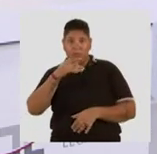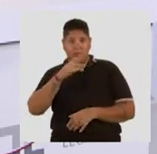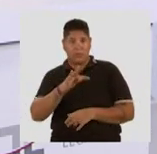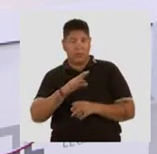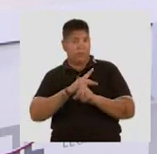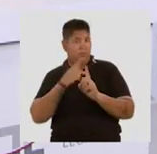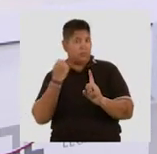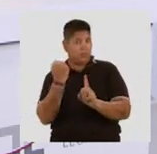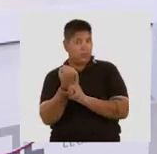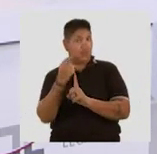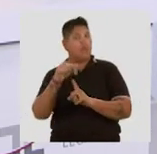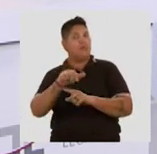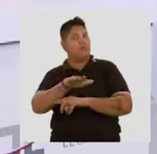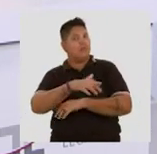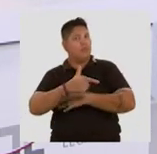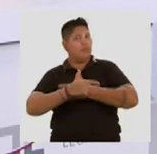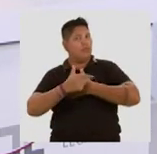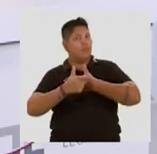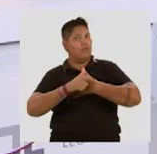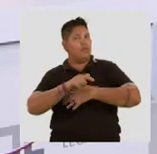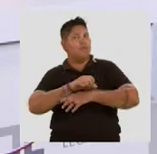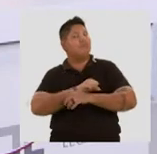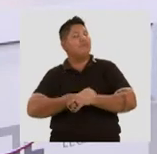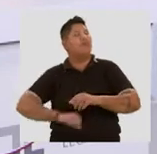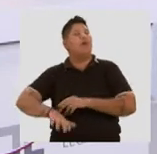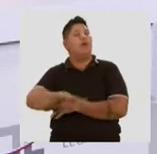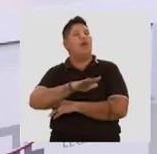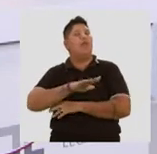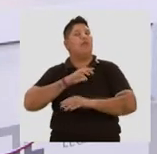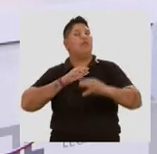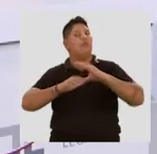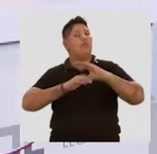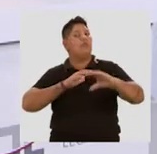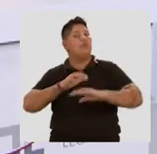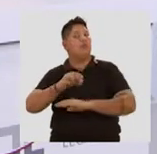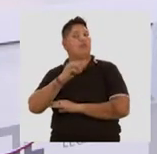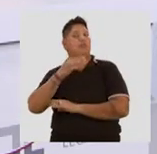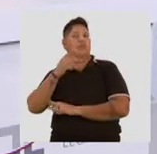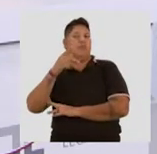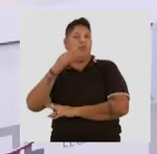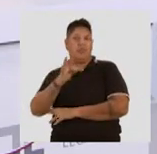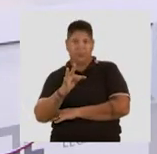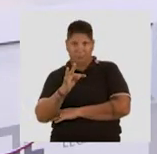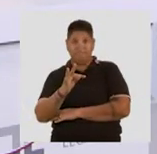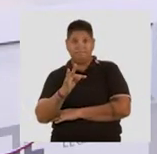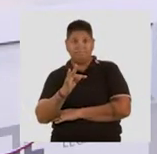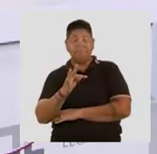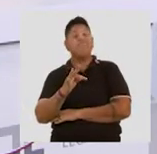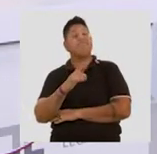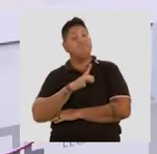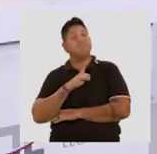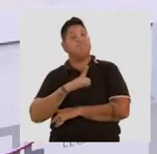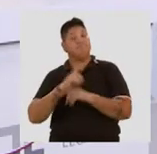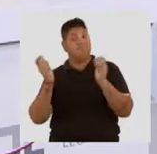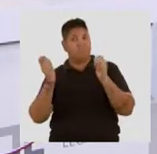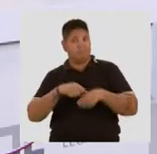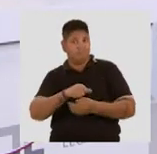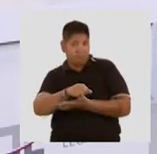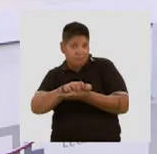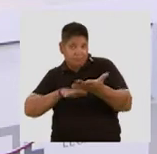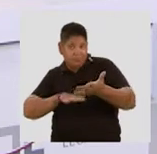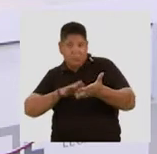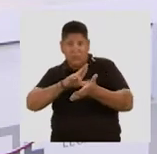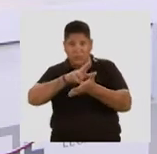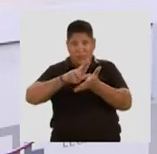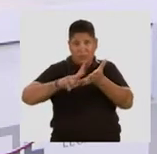para a sociedade é a função da área de comunicação do Ministério Público do Trabalho e da ANPT, que tem